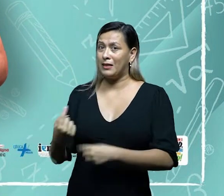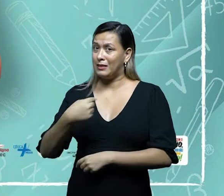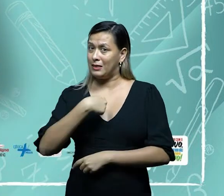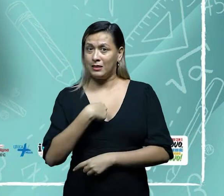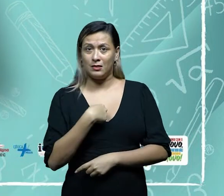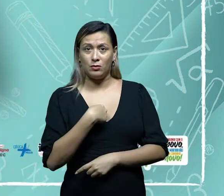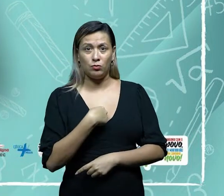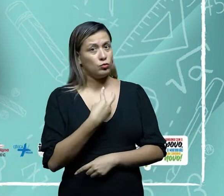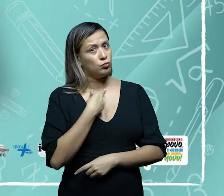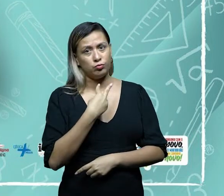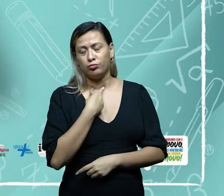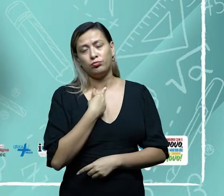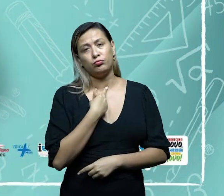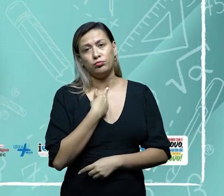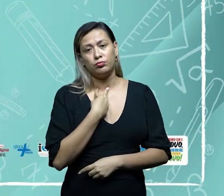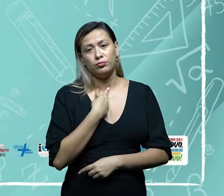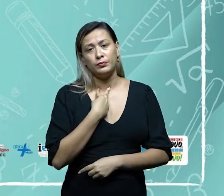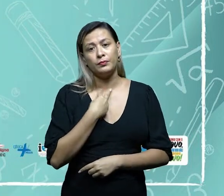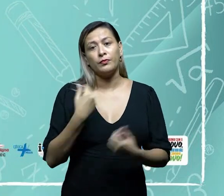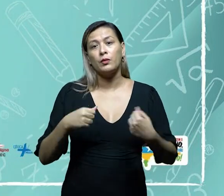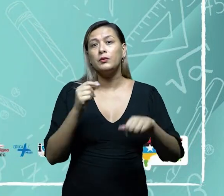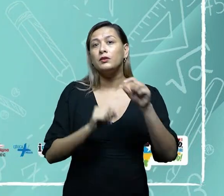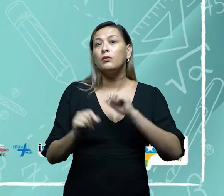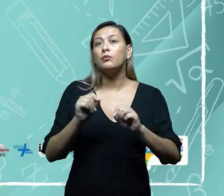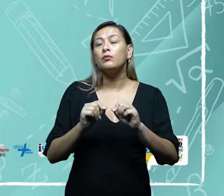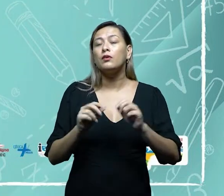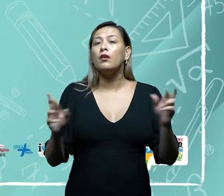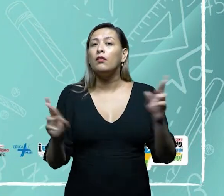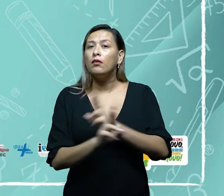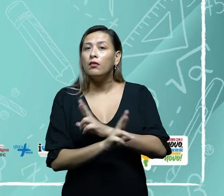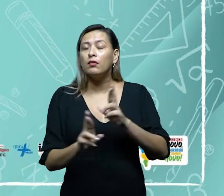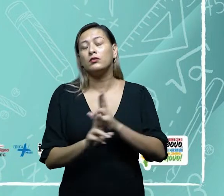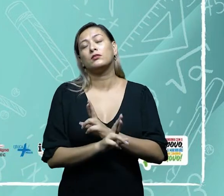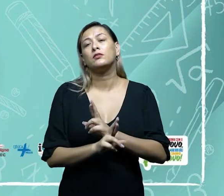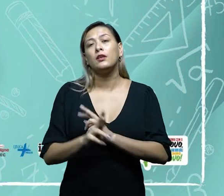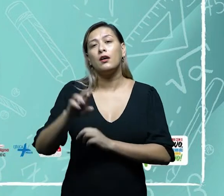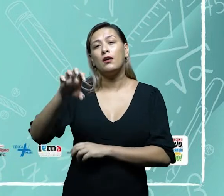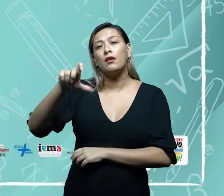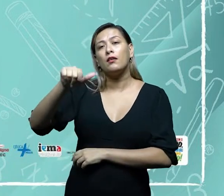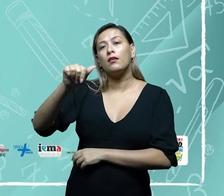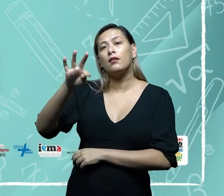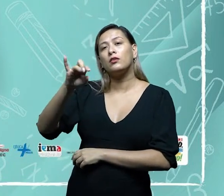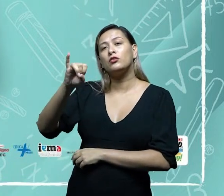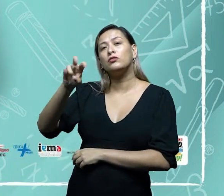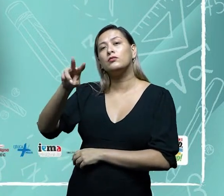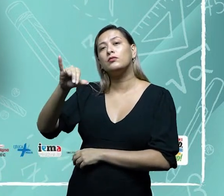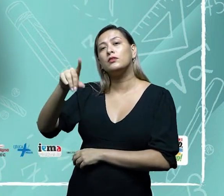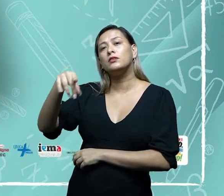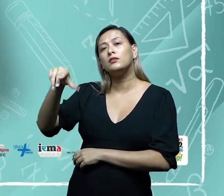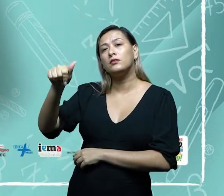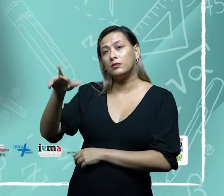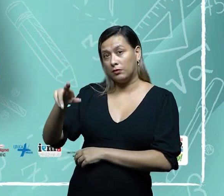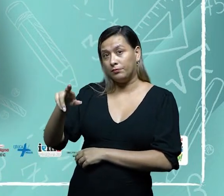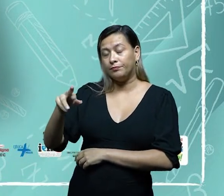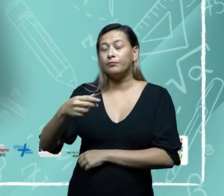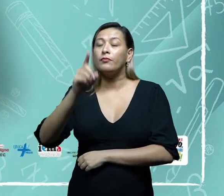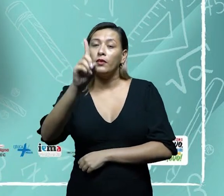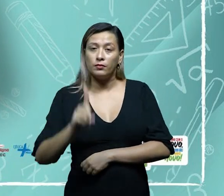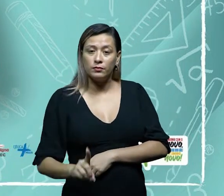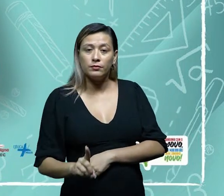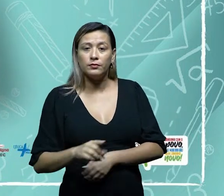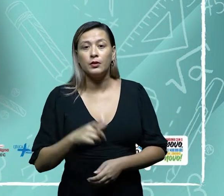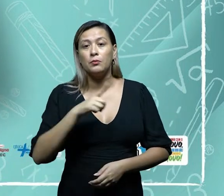Então, a gente deve, de fato, relativizar esse meu direito, né, para que haja uma